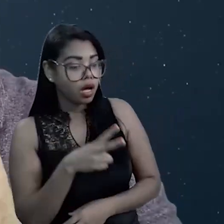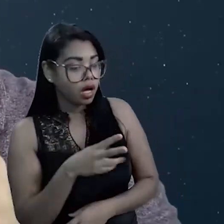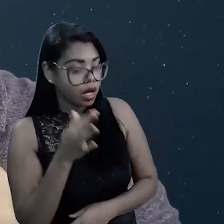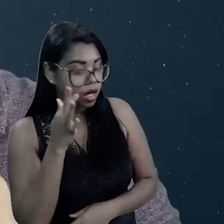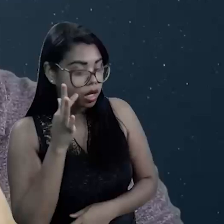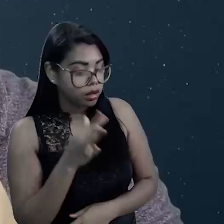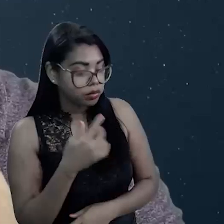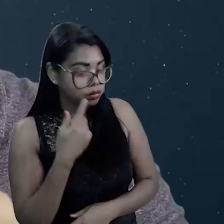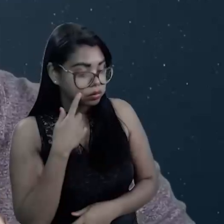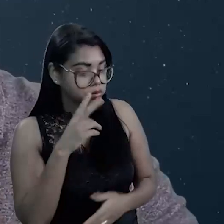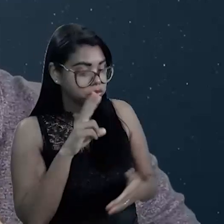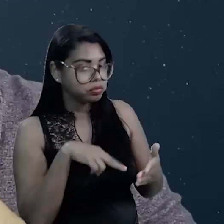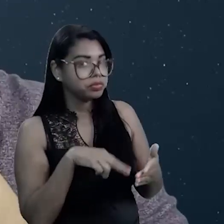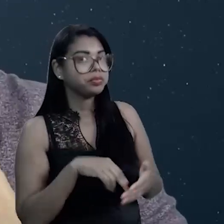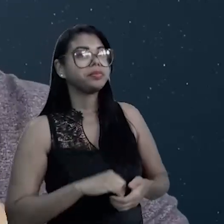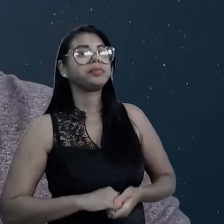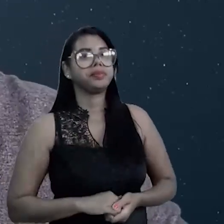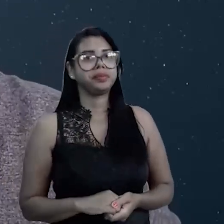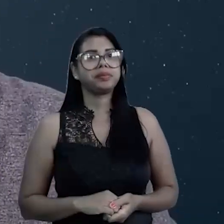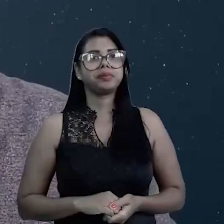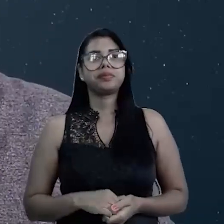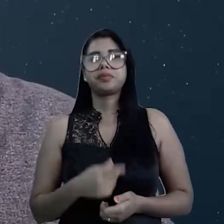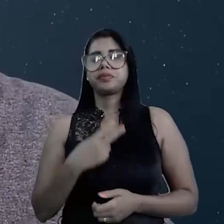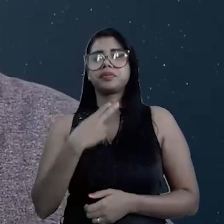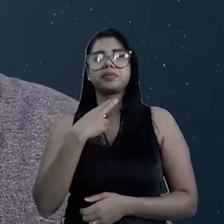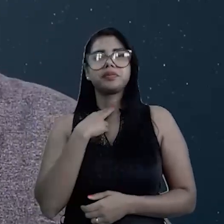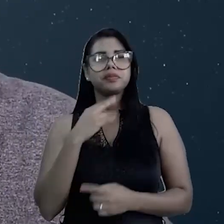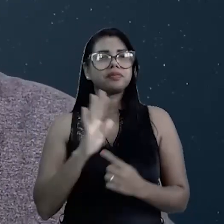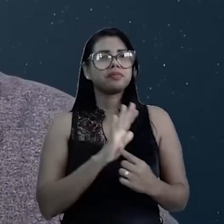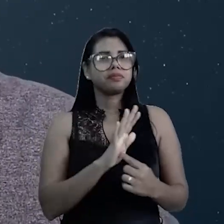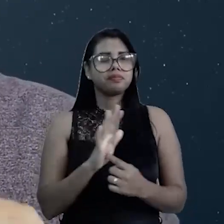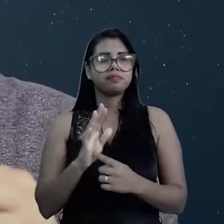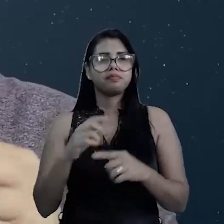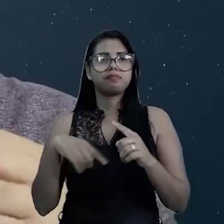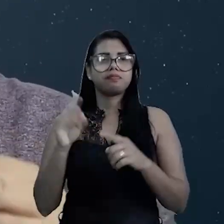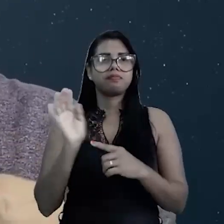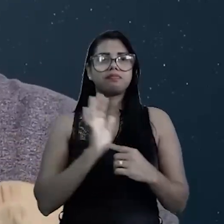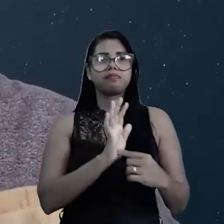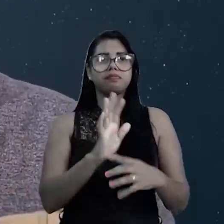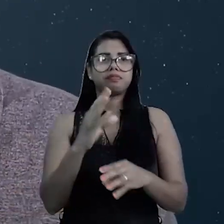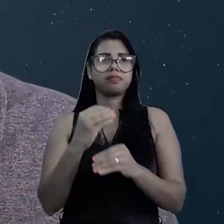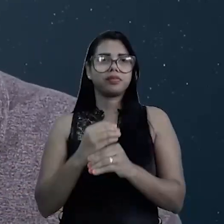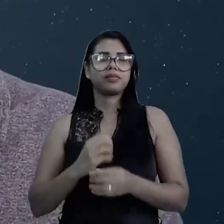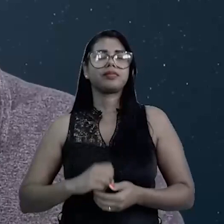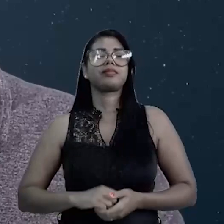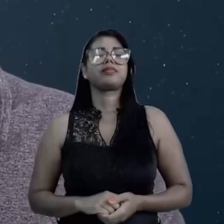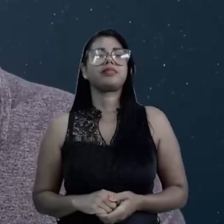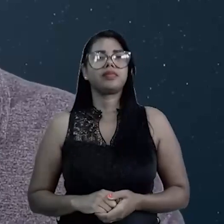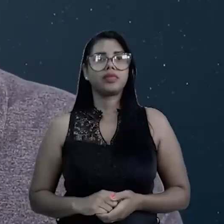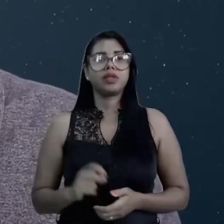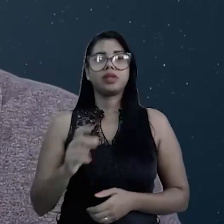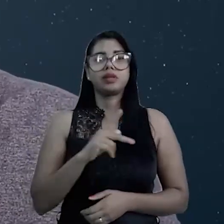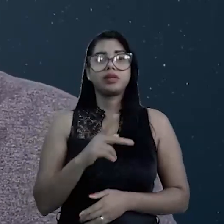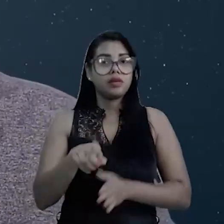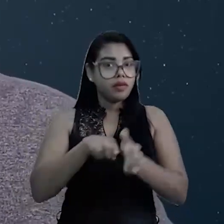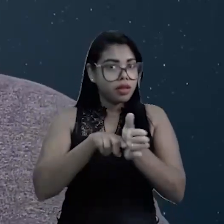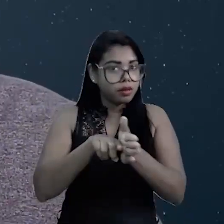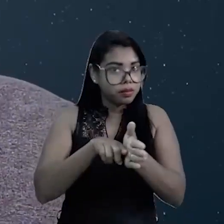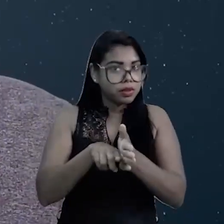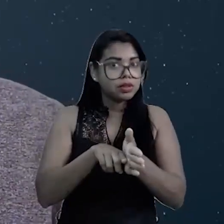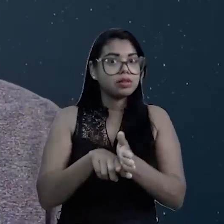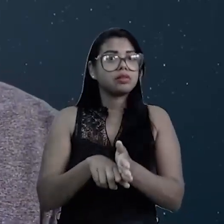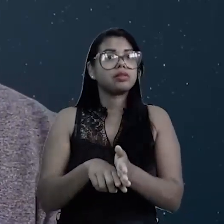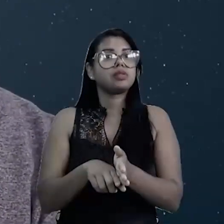essa citação ela não pode ser inventada, tá? Porque o professor vai lá e pesquisa para saber se